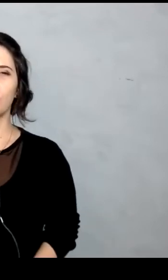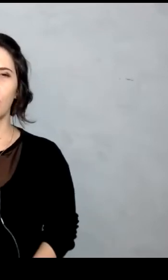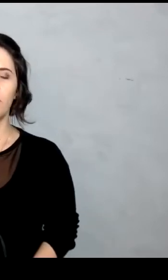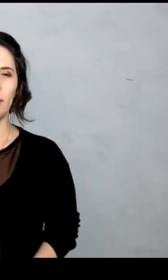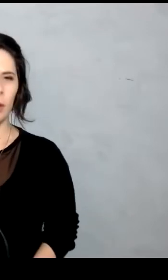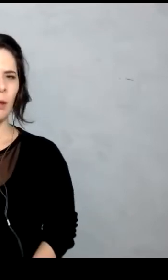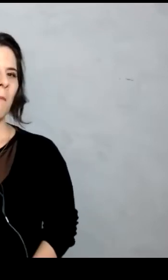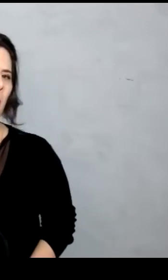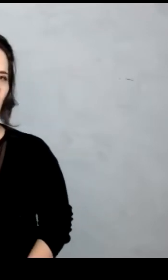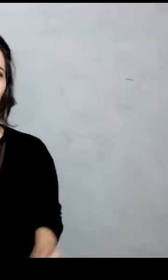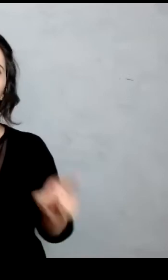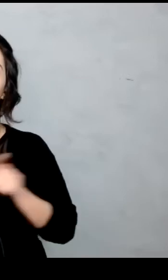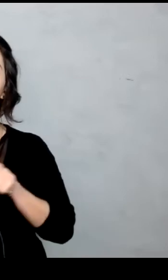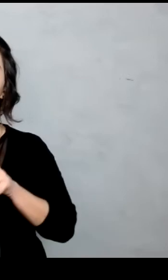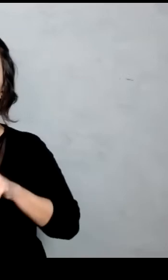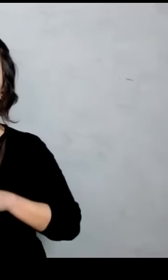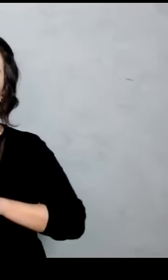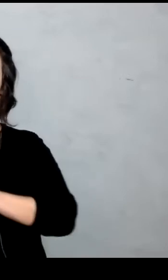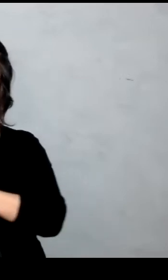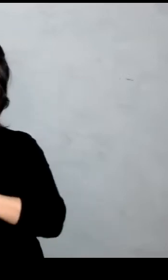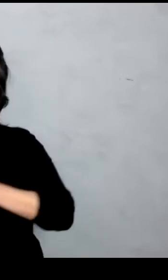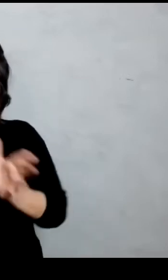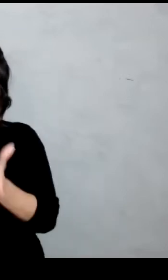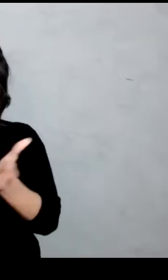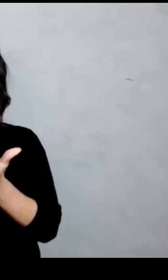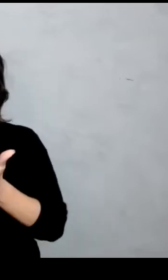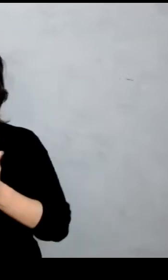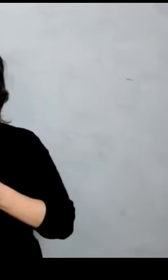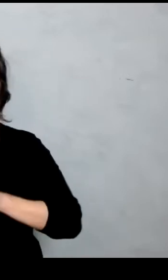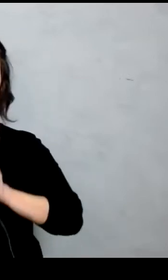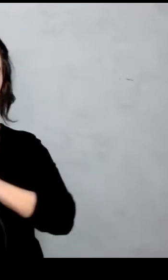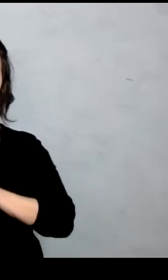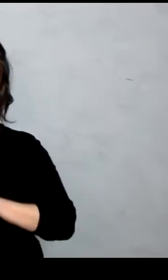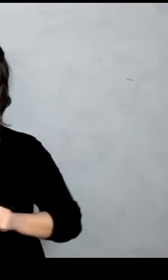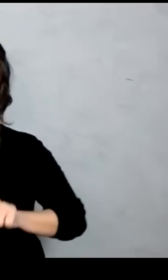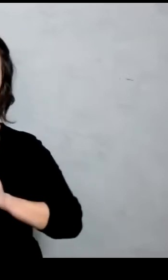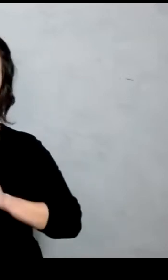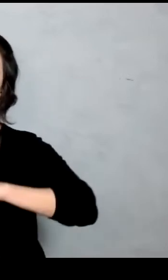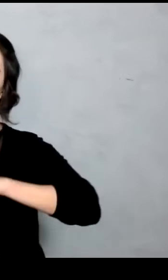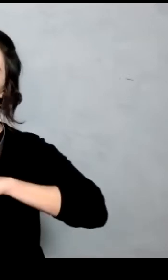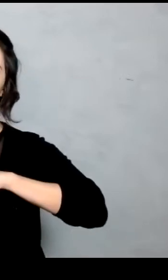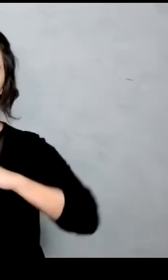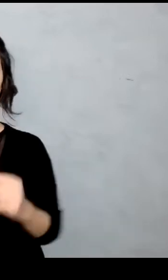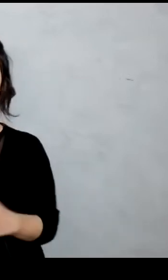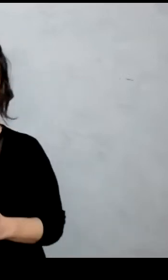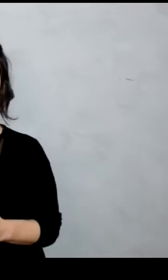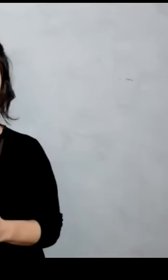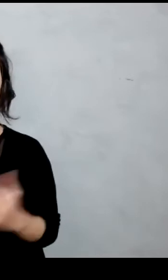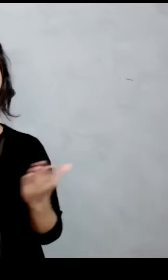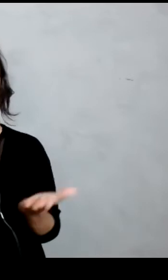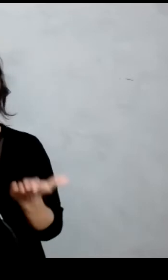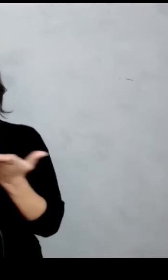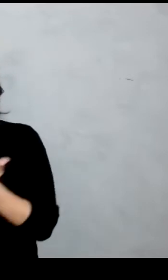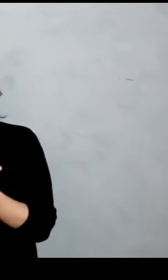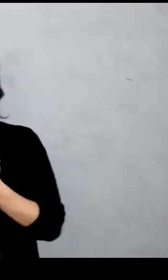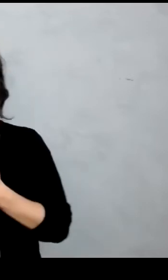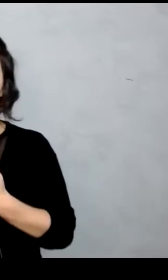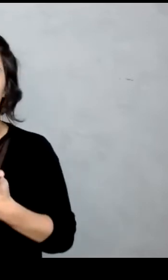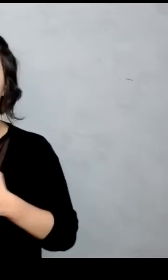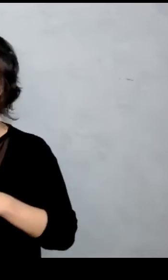Cultura. Antes de apresentar o nosso professor, eu gostaria de lembrar que o curso tem 4 encontros,